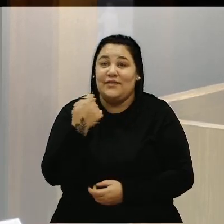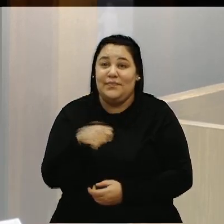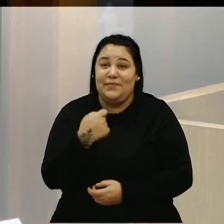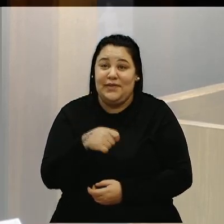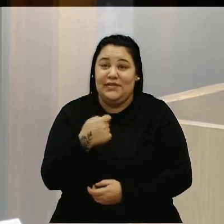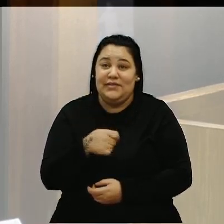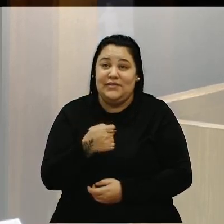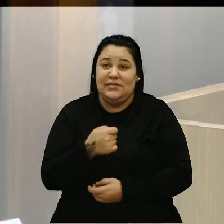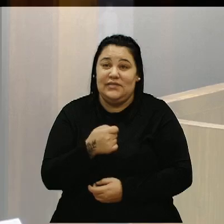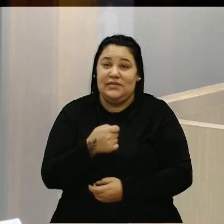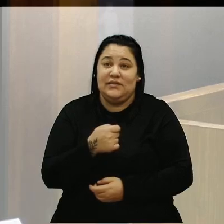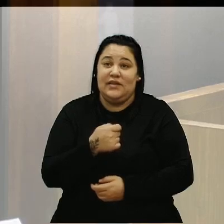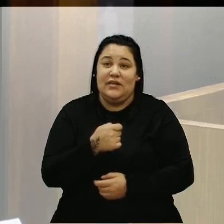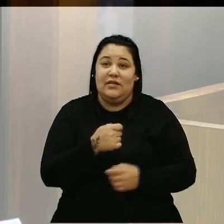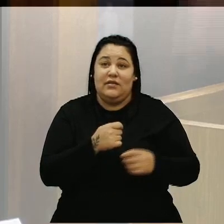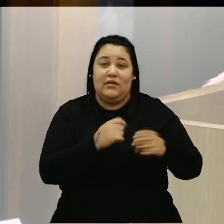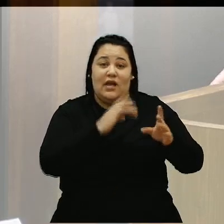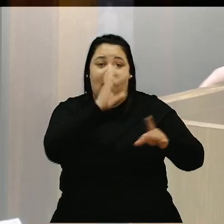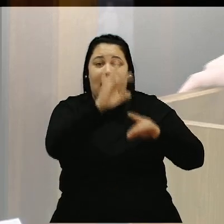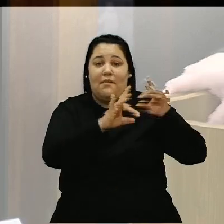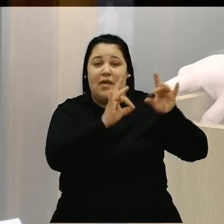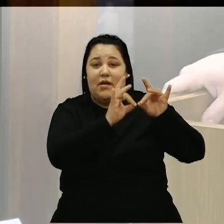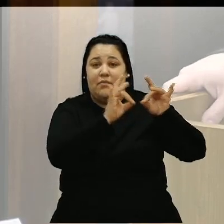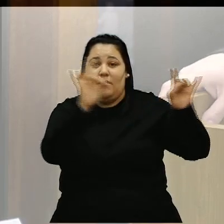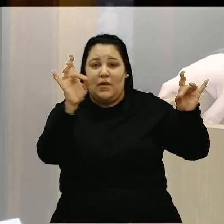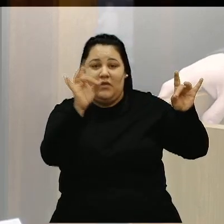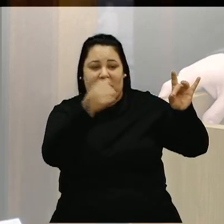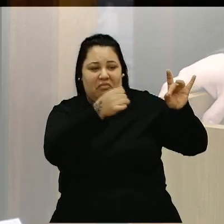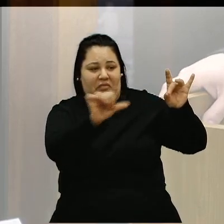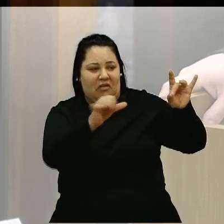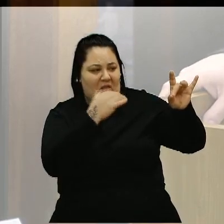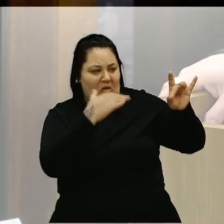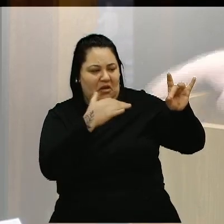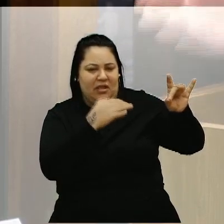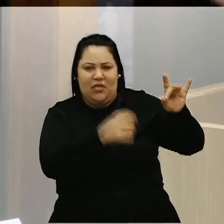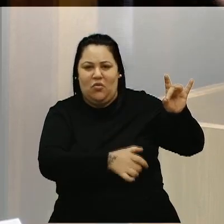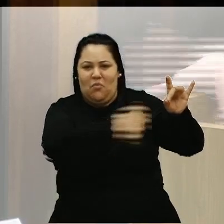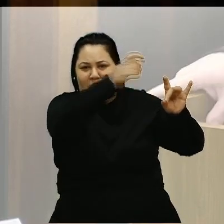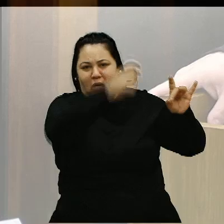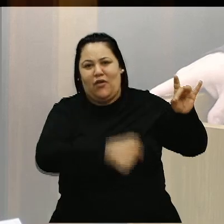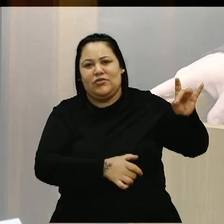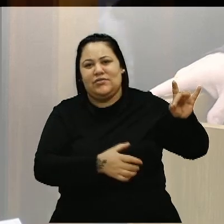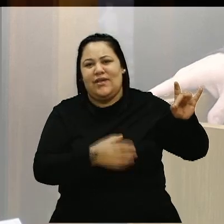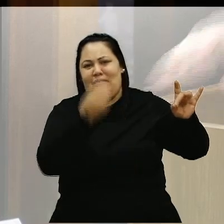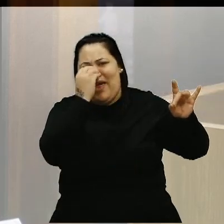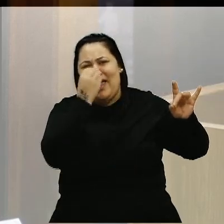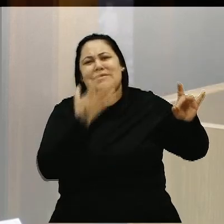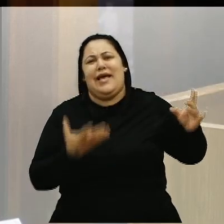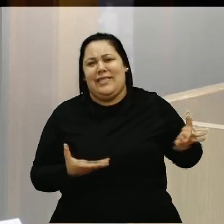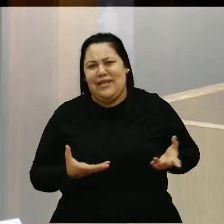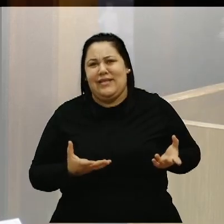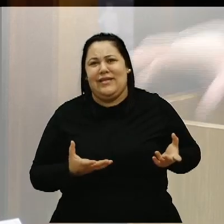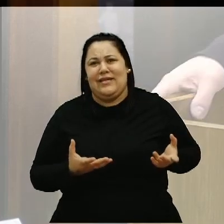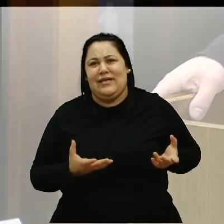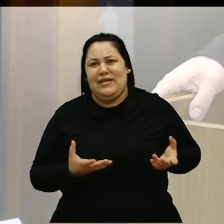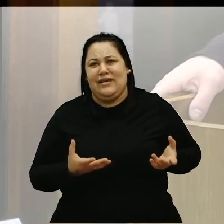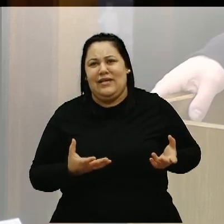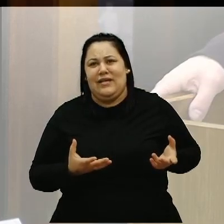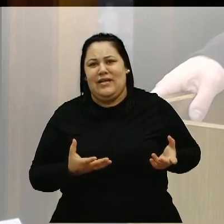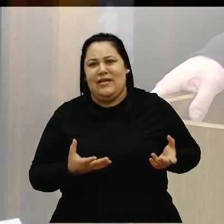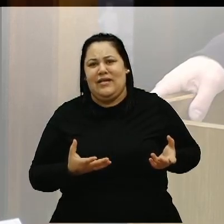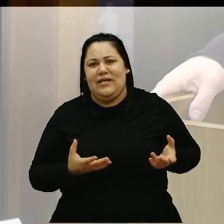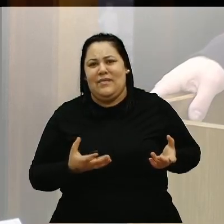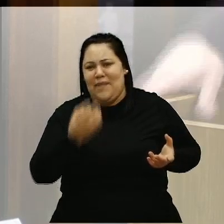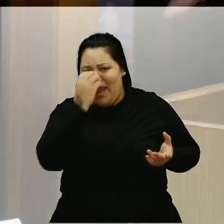uma fita no poste para identificação. Não, estão de palhaçada. Não, só podem estar de